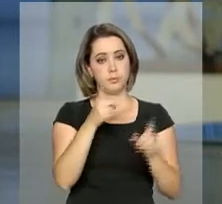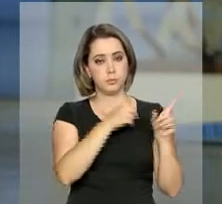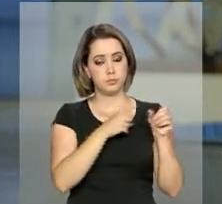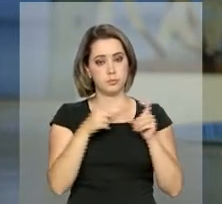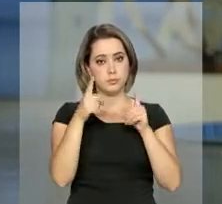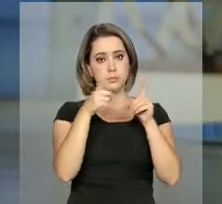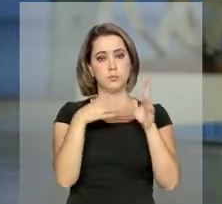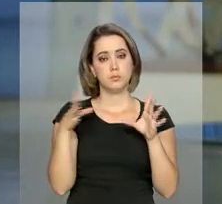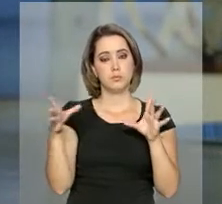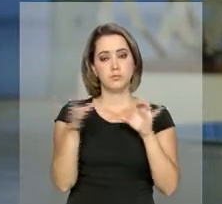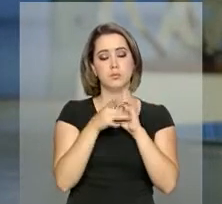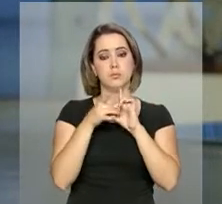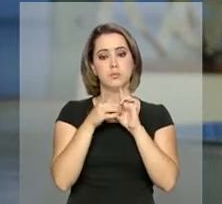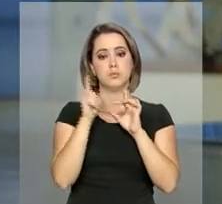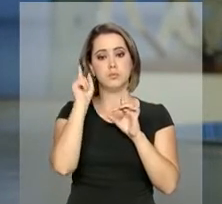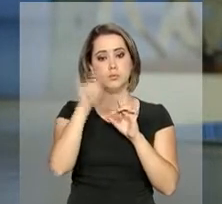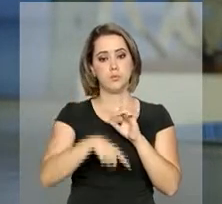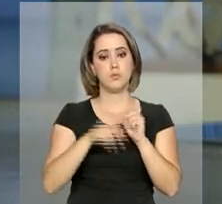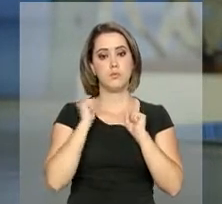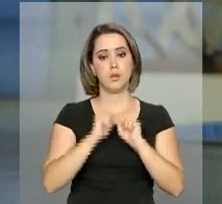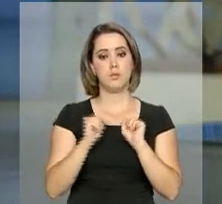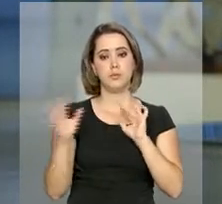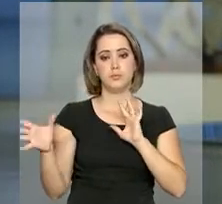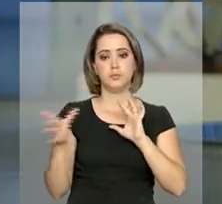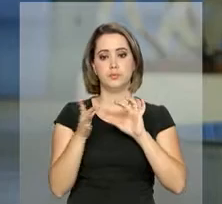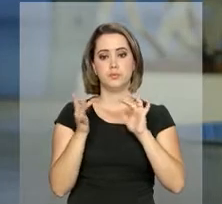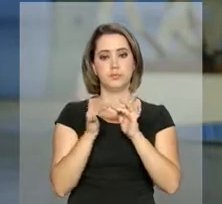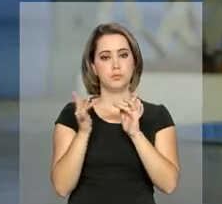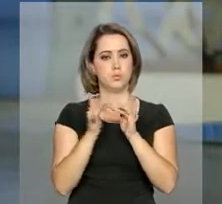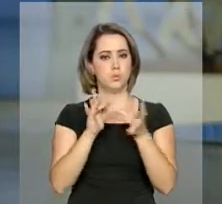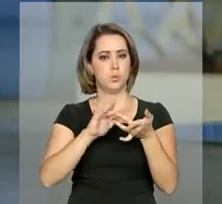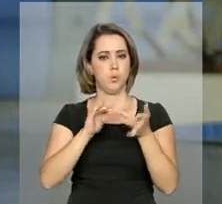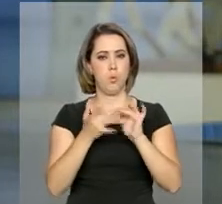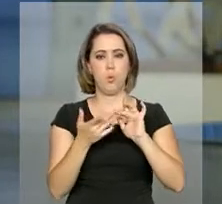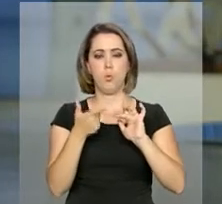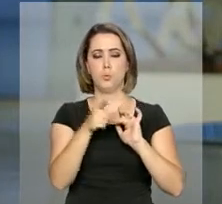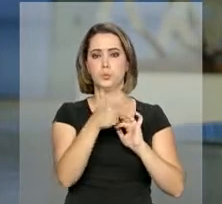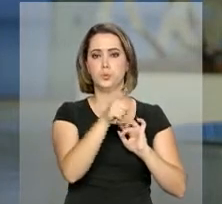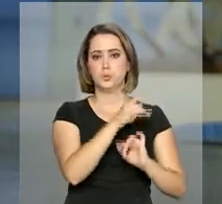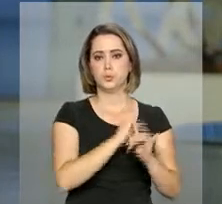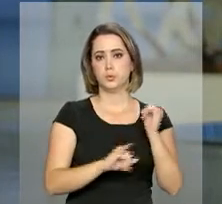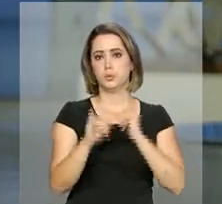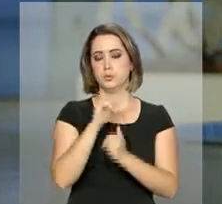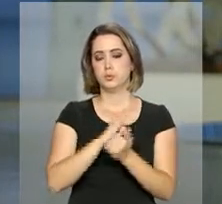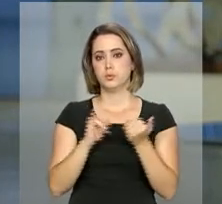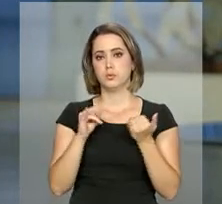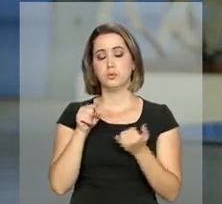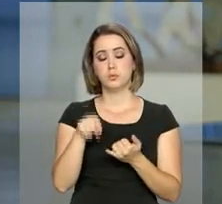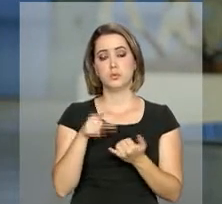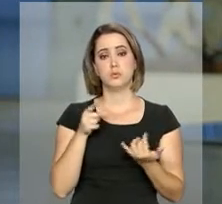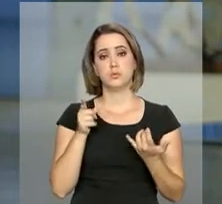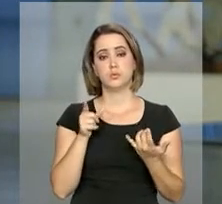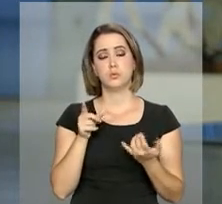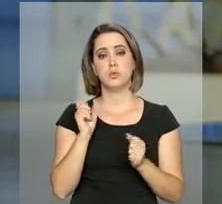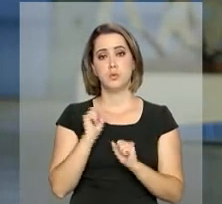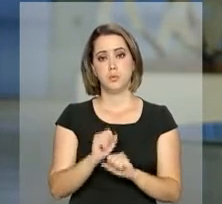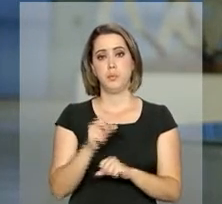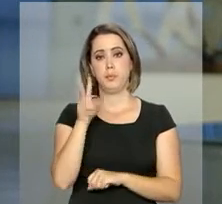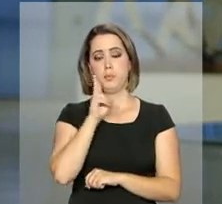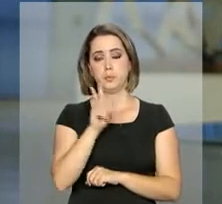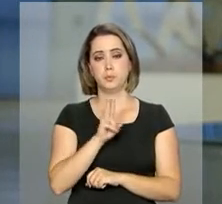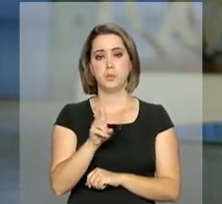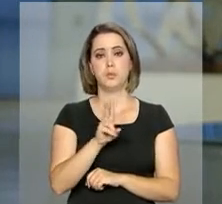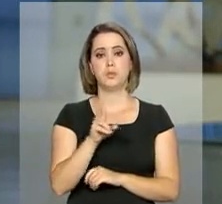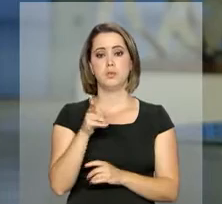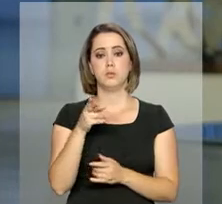somam aos, são indícios que se somam aos diversos outros cruzamentos feitos que os analistas fiscais fazem, como